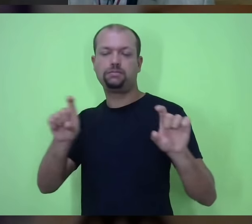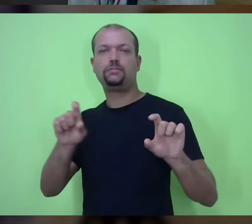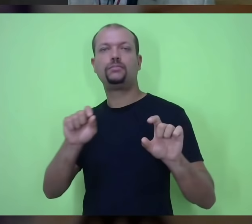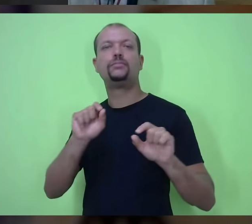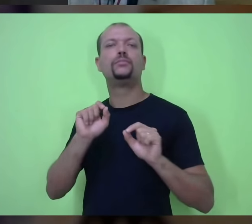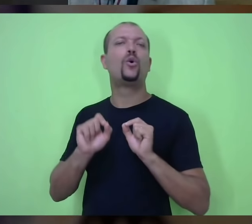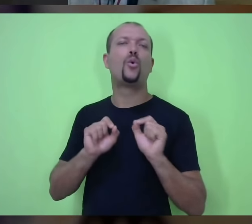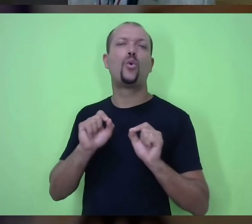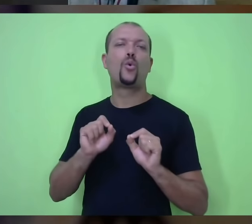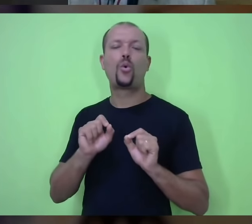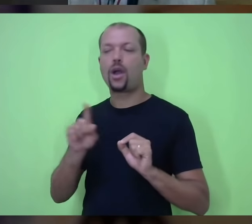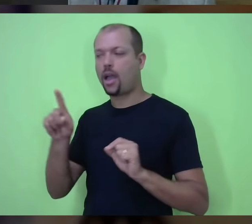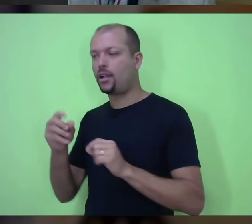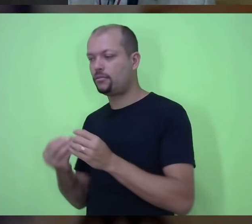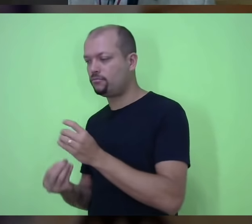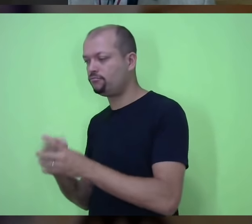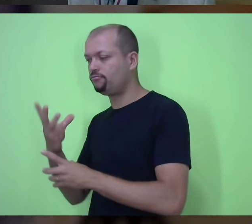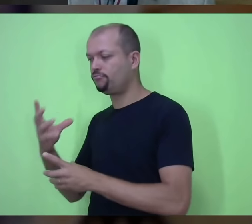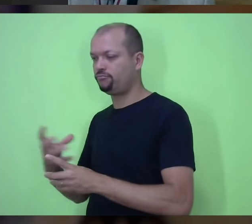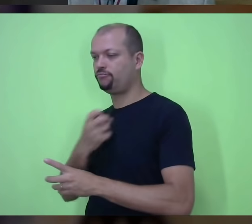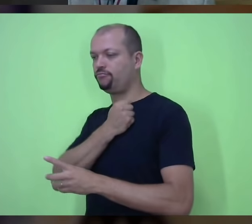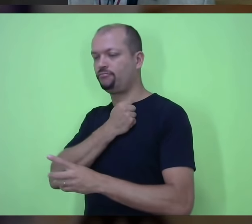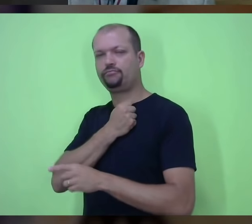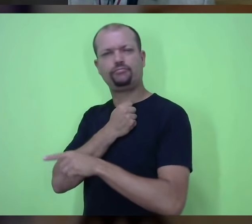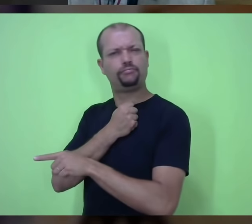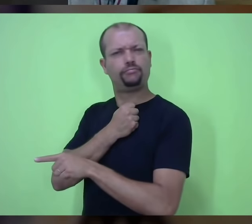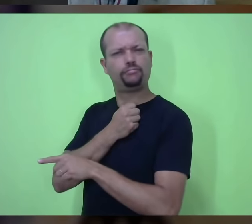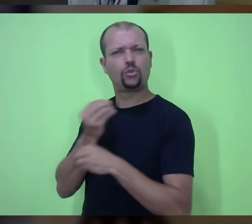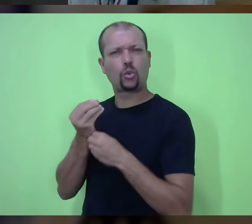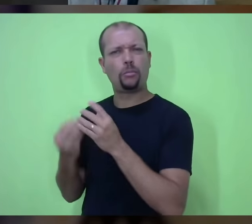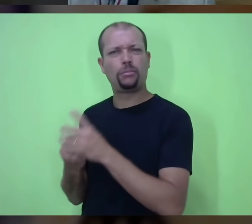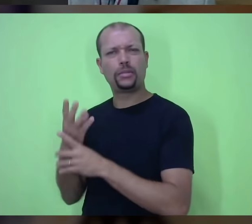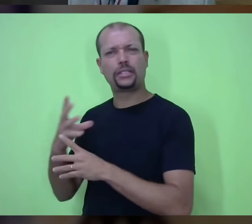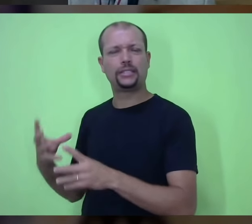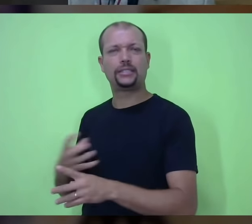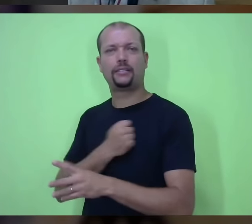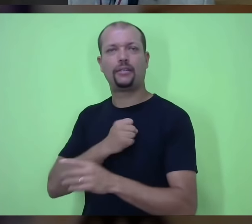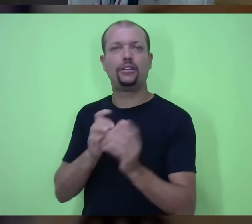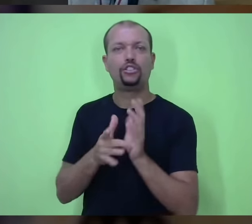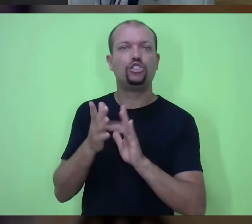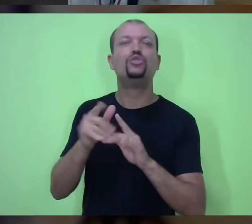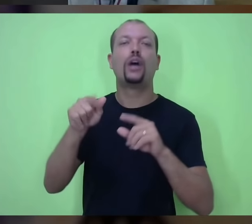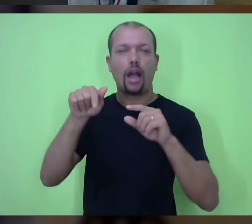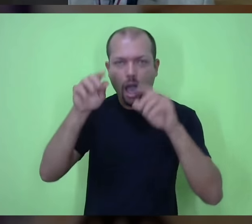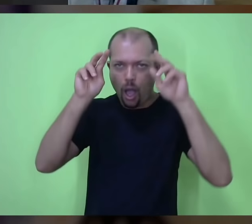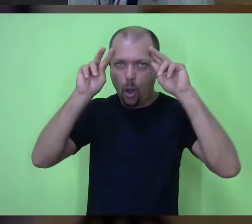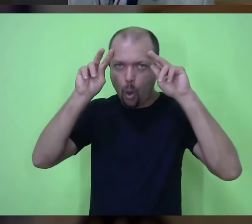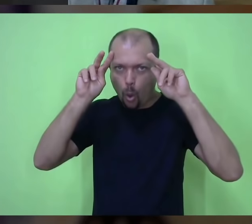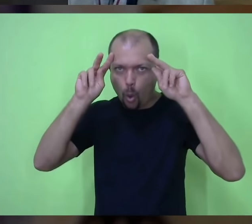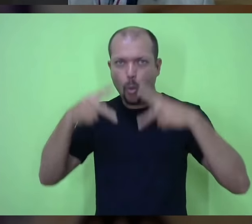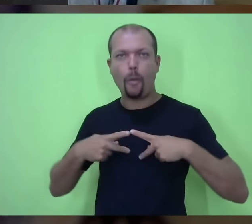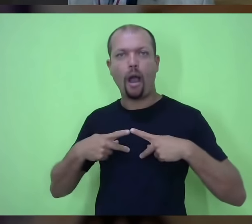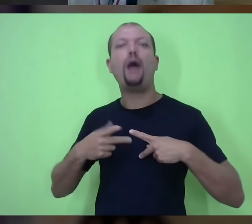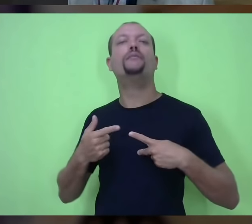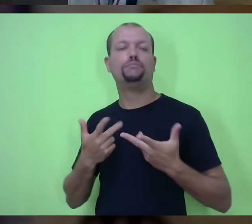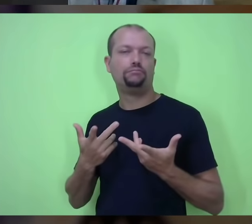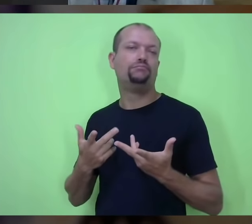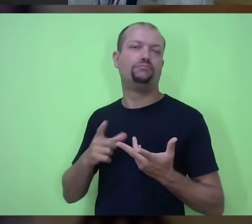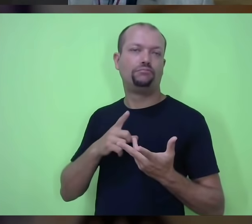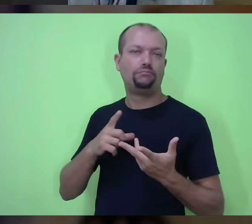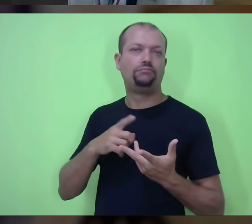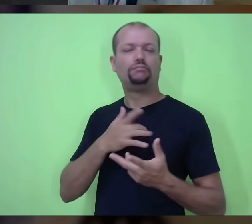como o autor da salvação deles. Então, enquanto Cristo é semelhante, é humano, está sofrendo, está